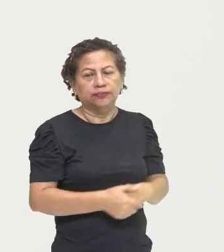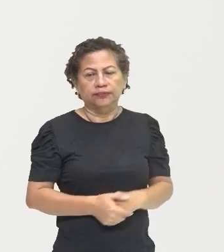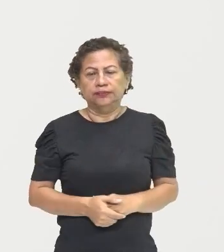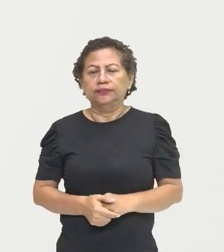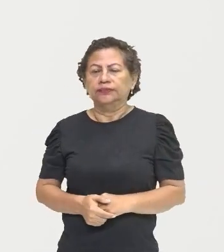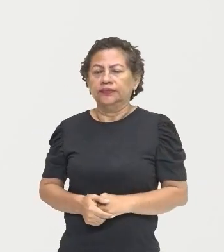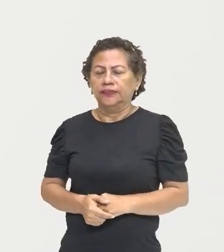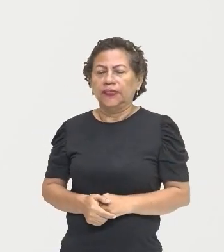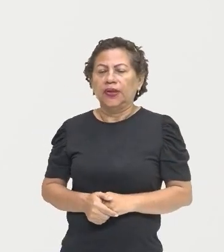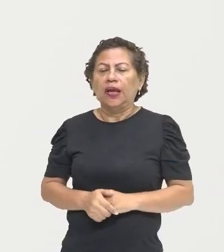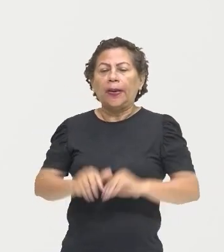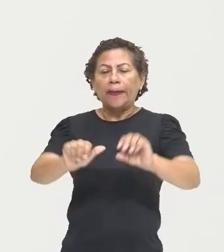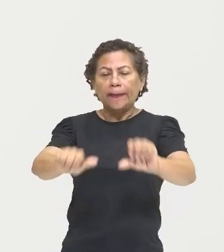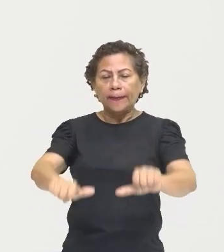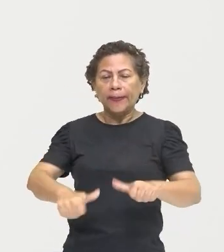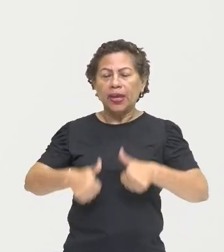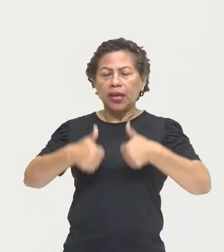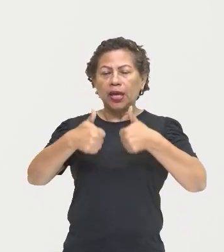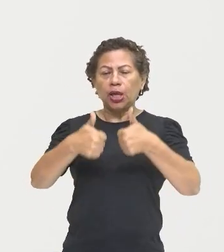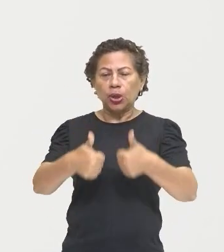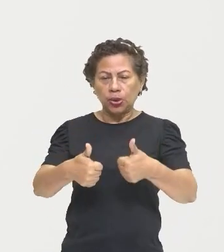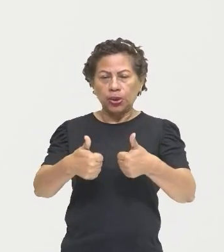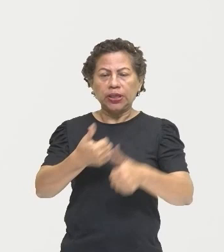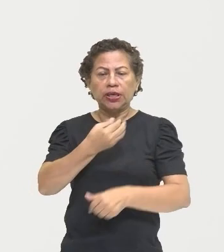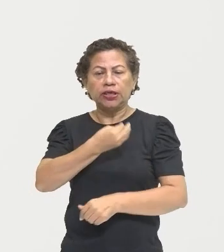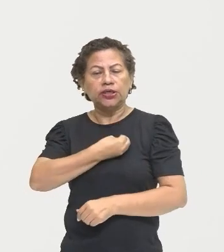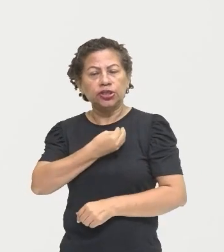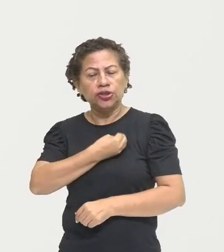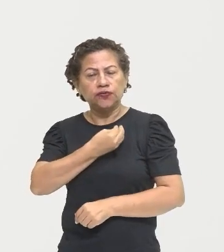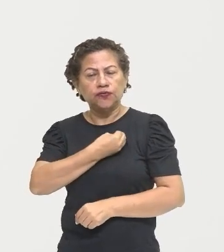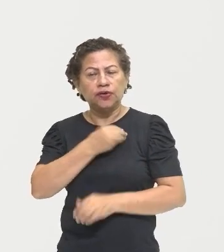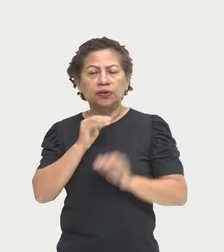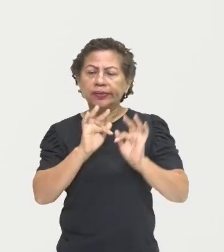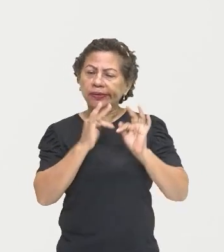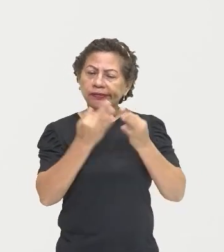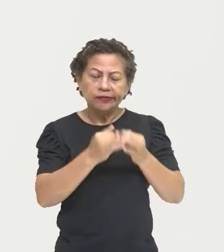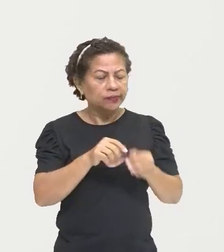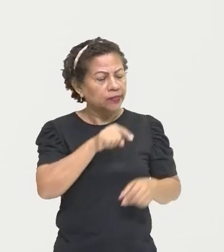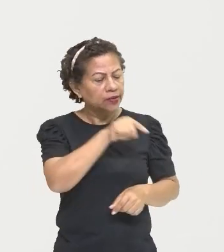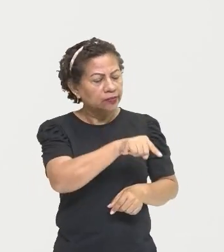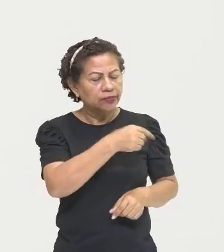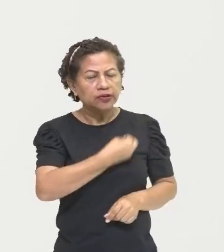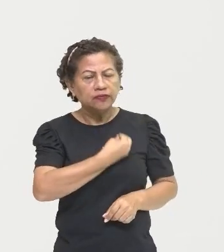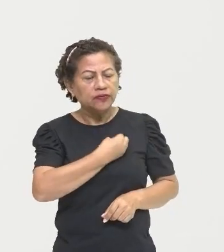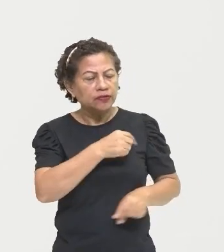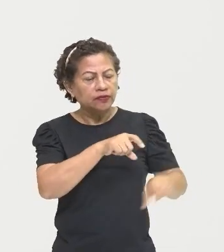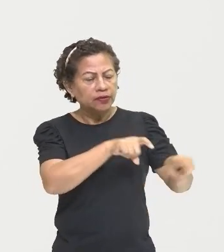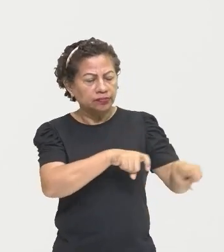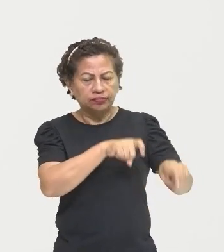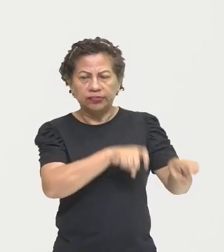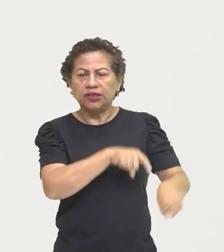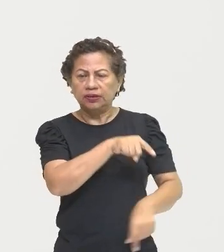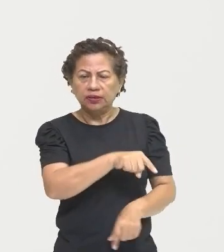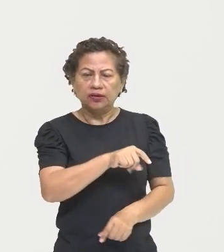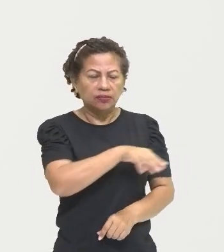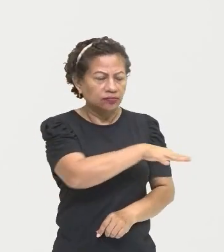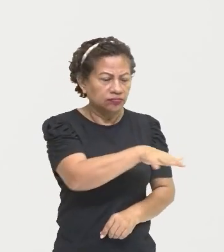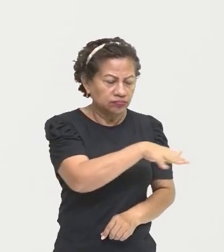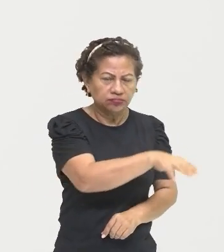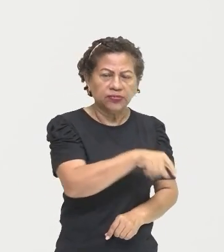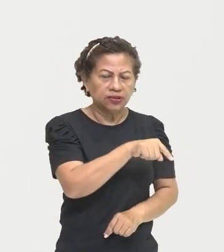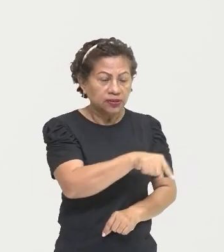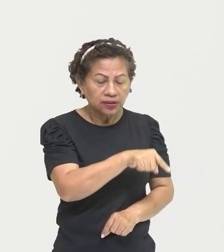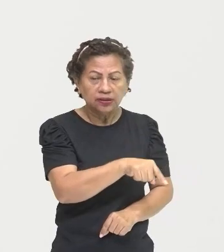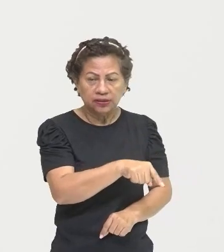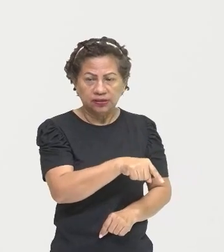isso daqui é um ponto essencial. Como eu já falei para vocês, o campo ele precisa ser um lugar onde o